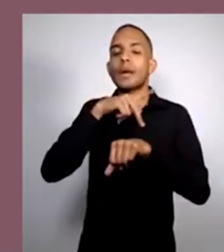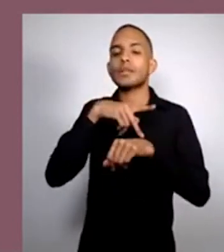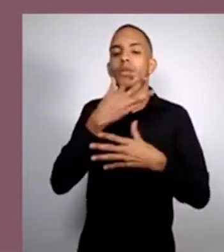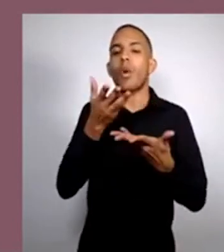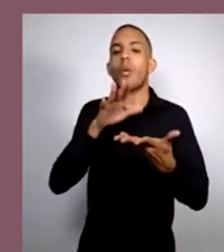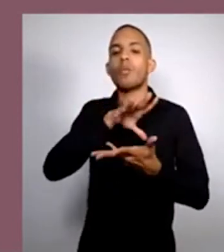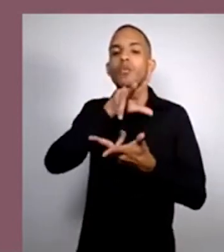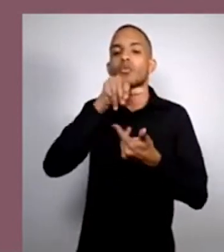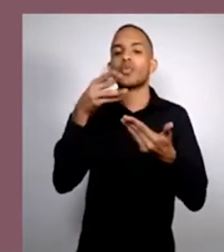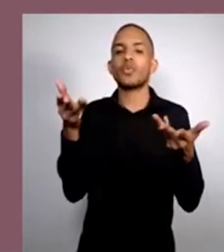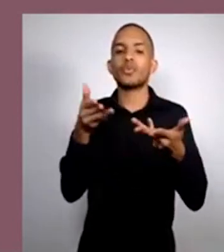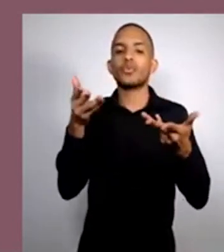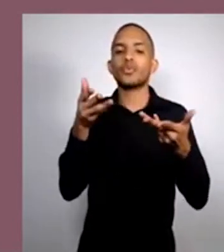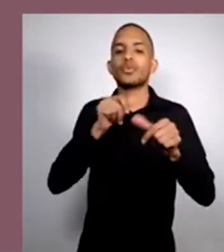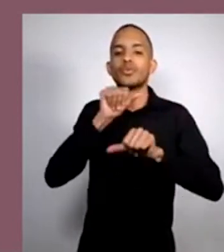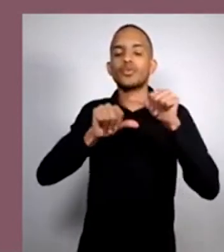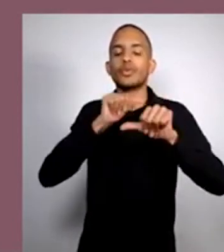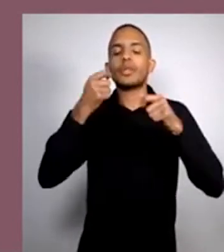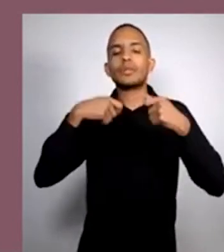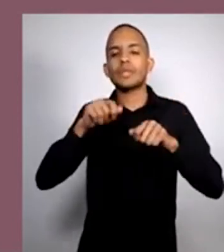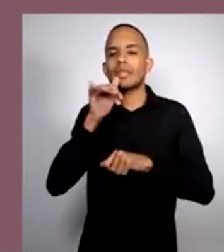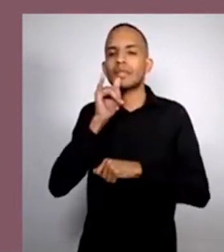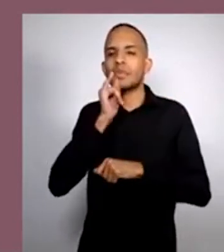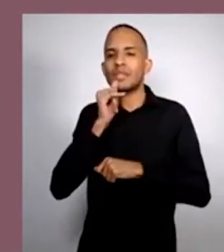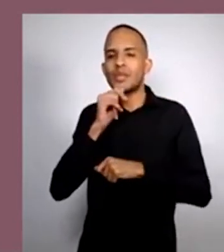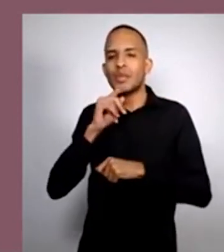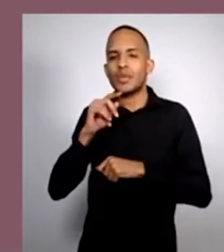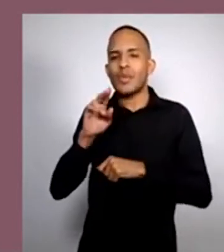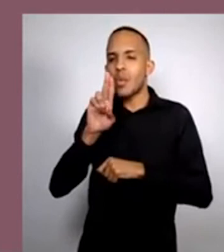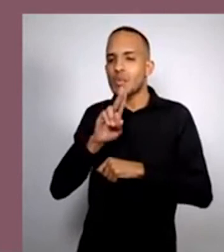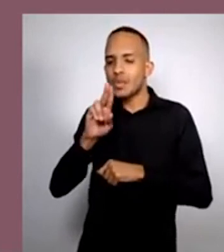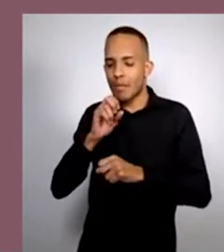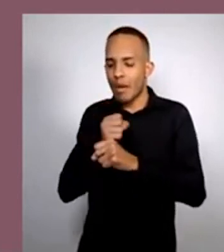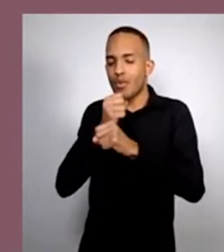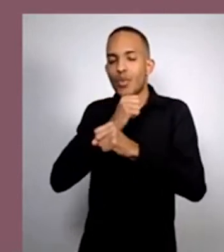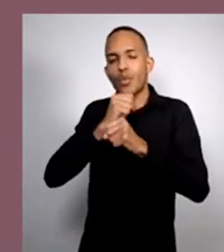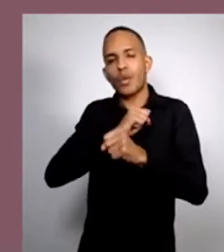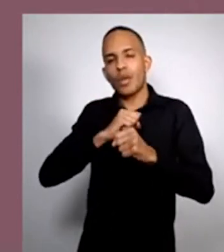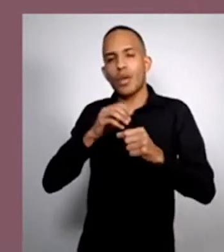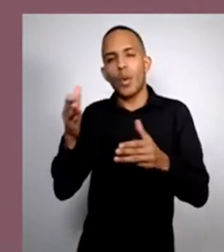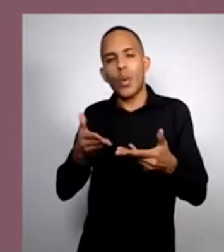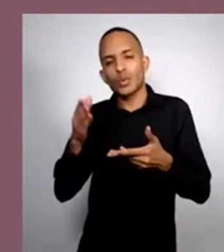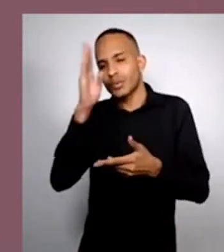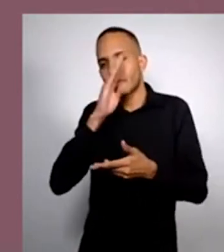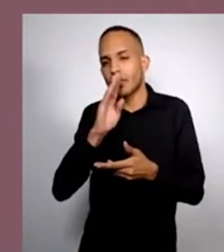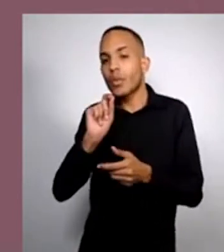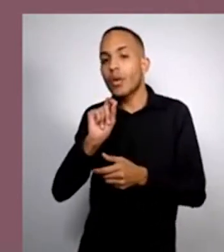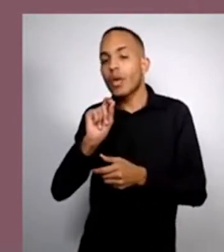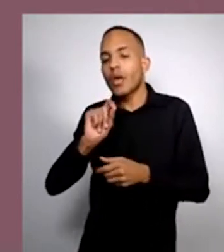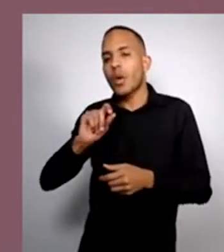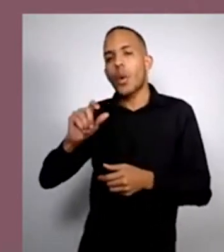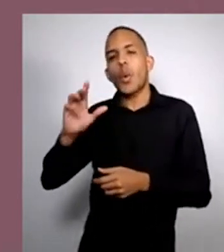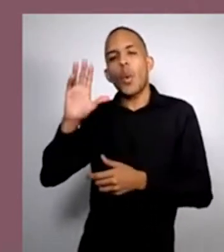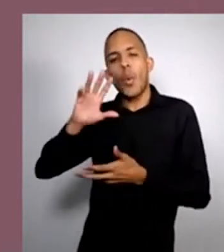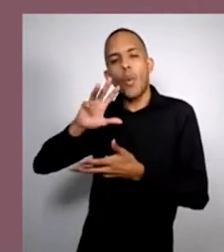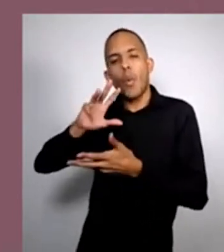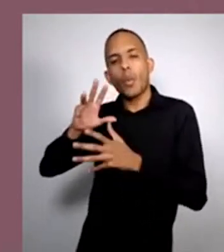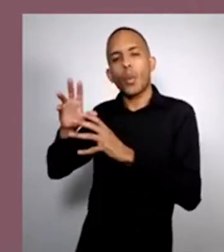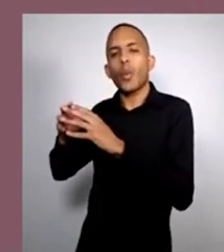foi construído em cima do sangue de tanta gente, né, de população preta, de população indígena,